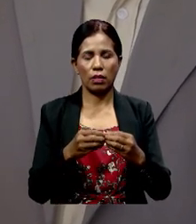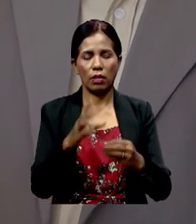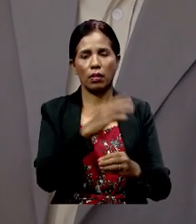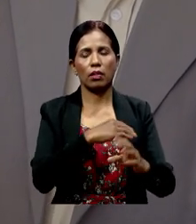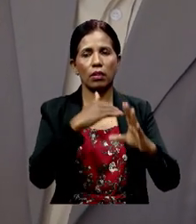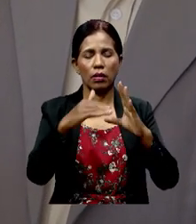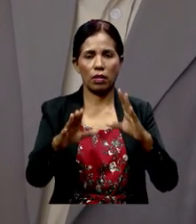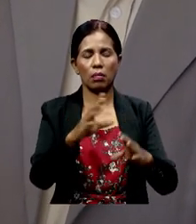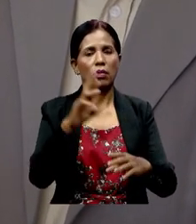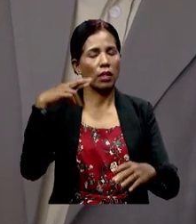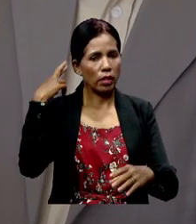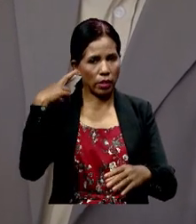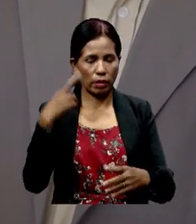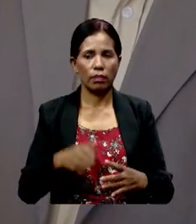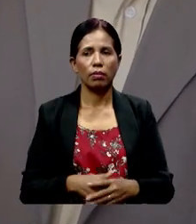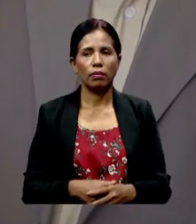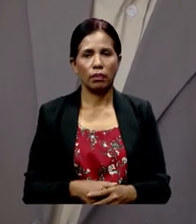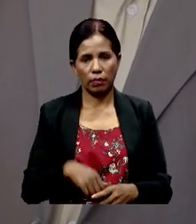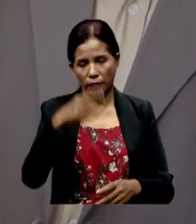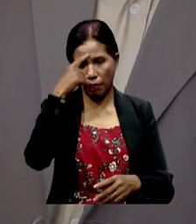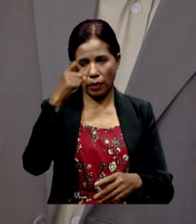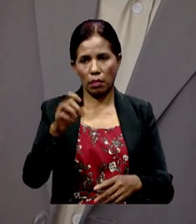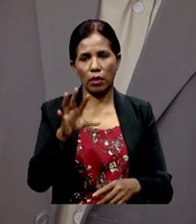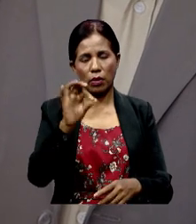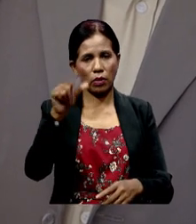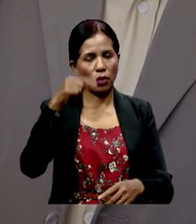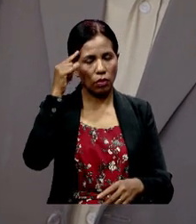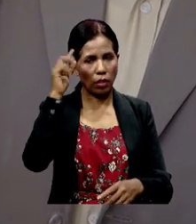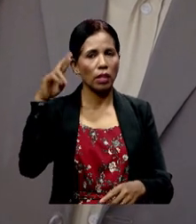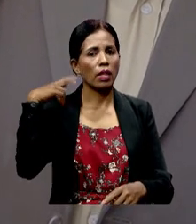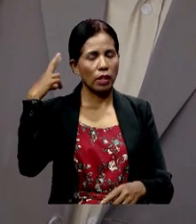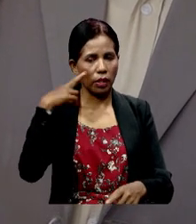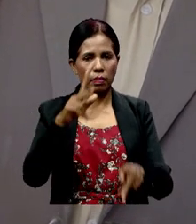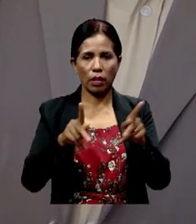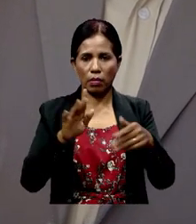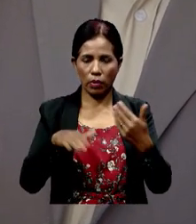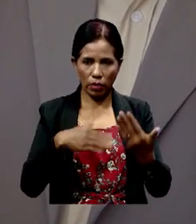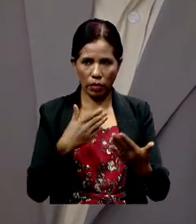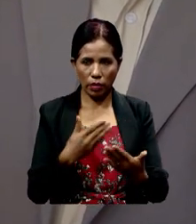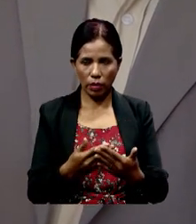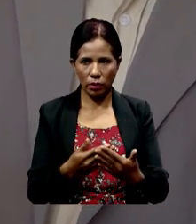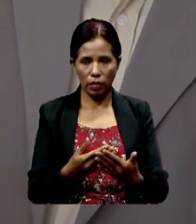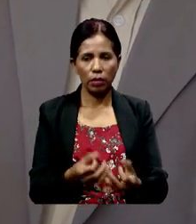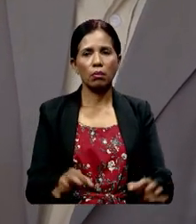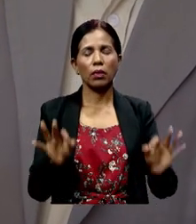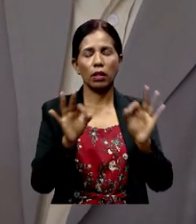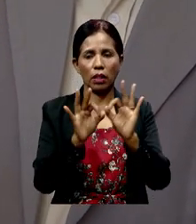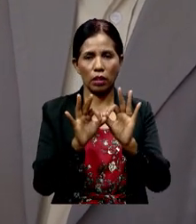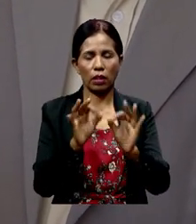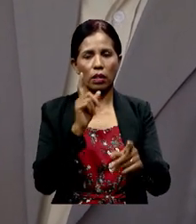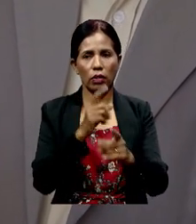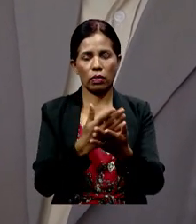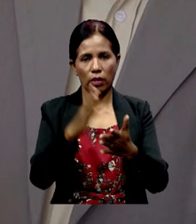transmissão rádio comunidade. Também não no governo constitucional rádio comunidade pilar importante